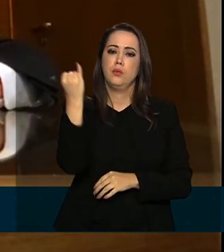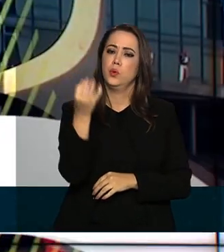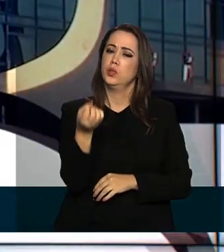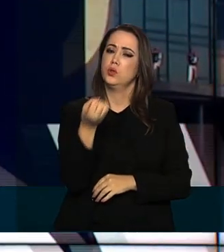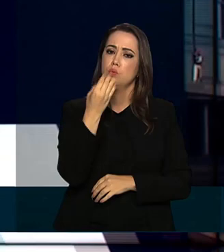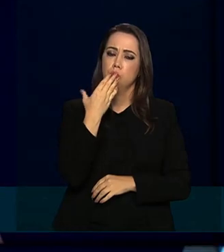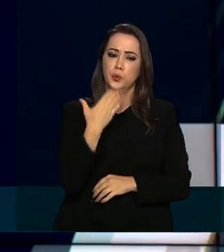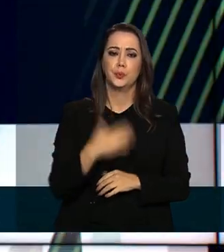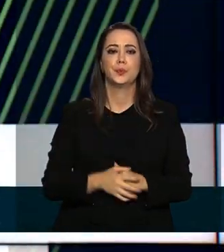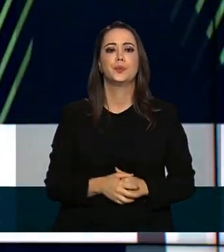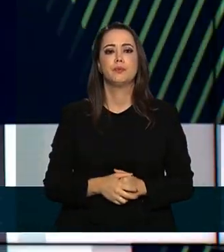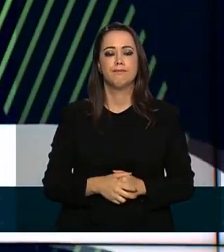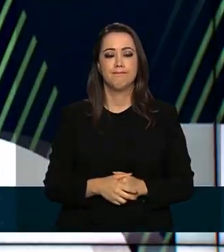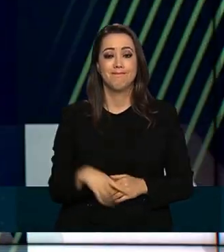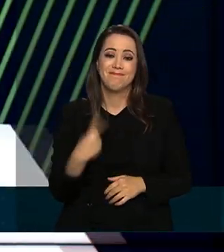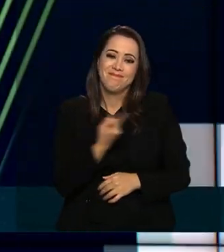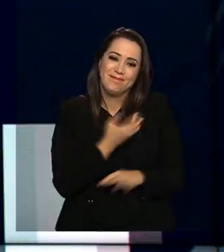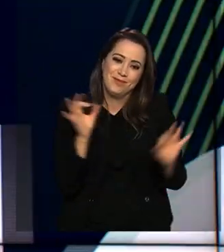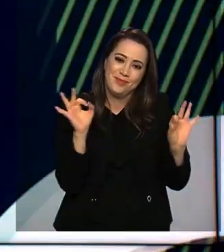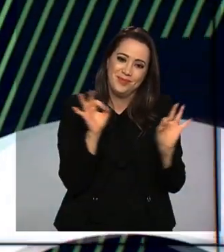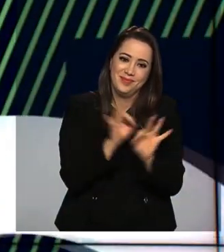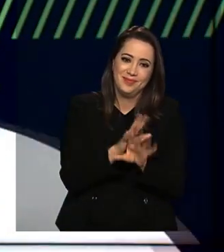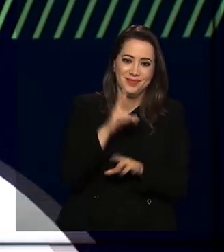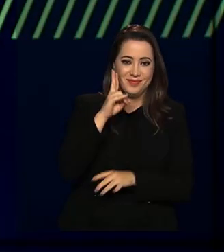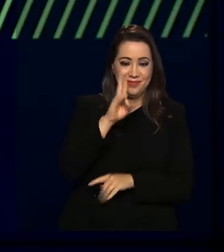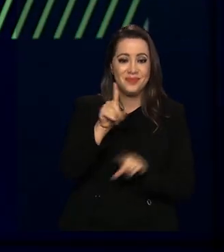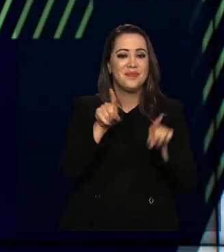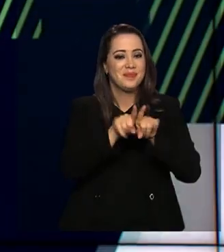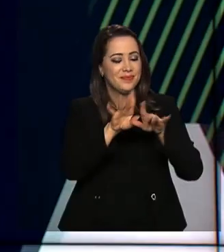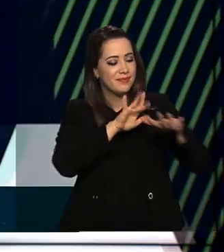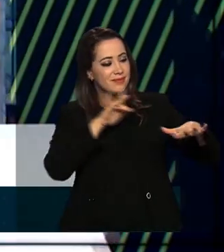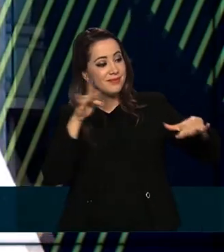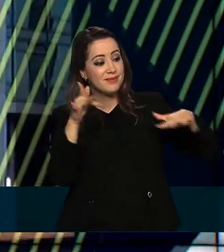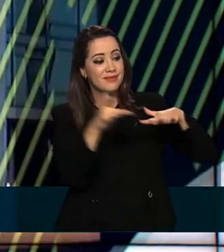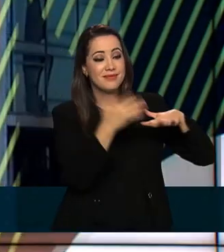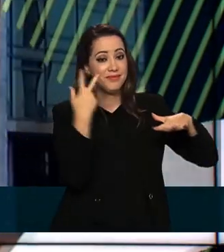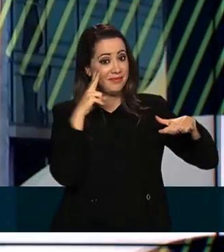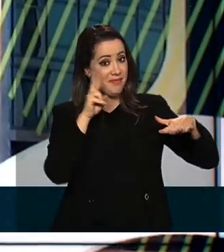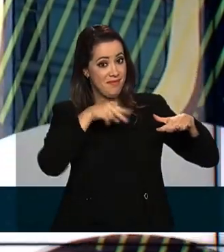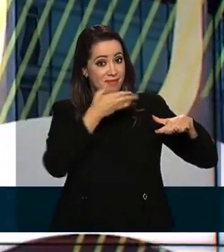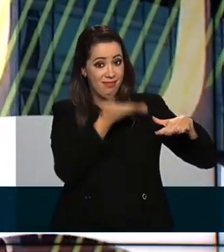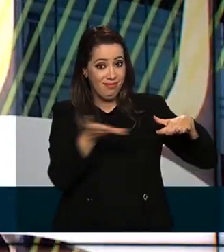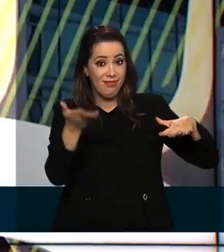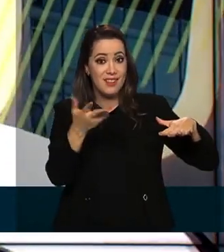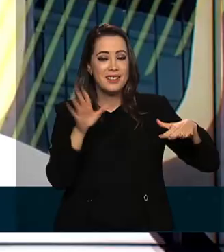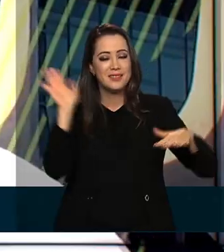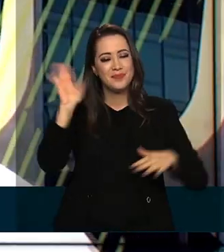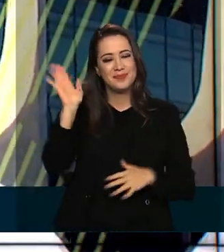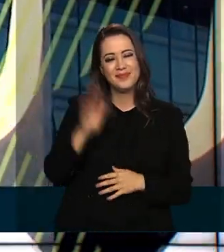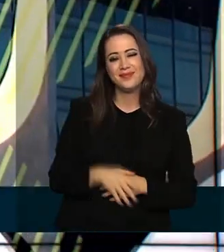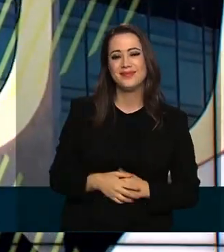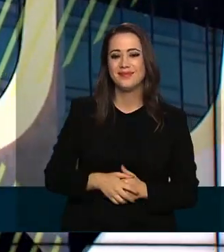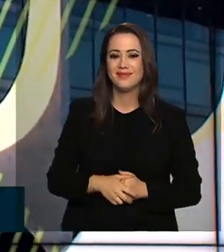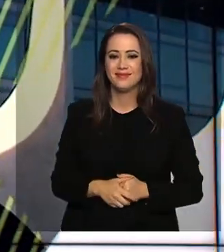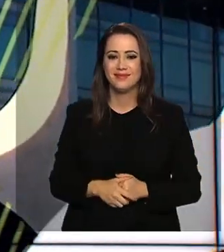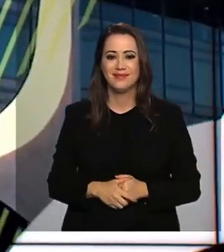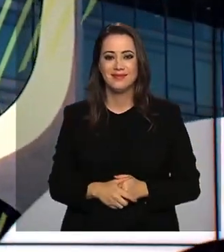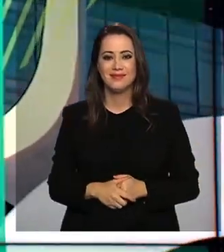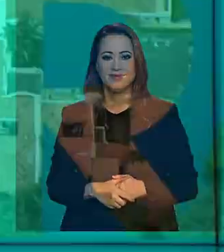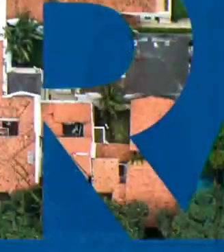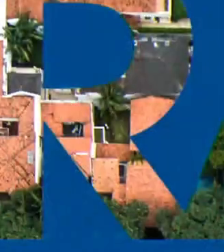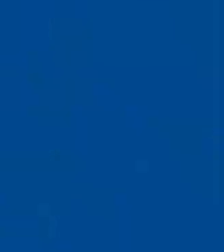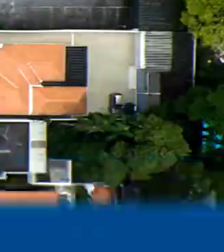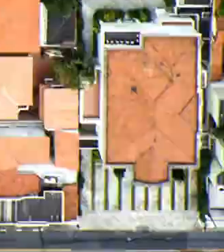-vindo. E a gente fica por aqui. Nos acompanhe também pelas redes sociais. Até a próxima edição. Tchau!